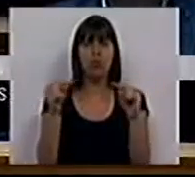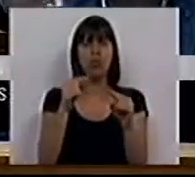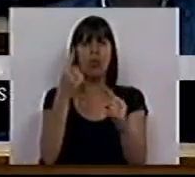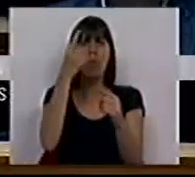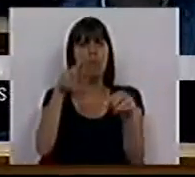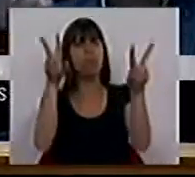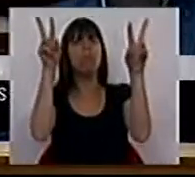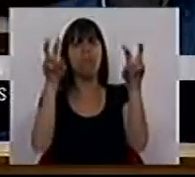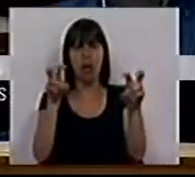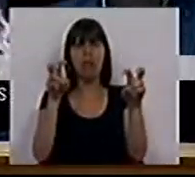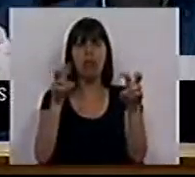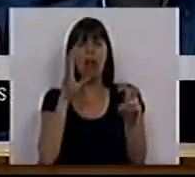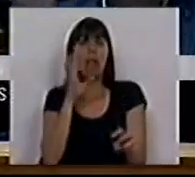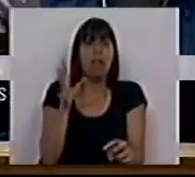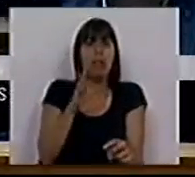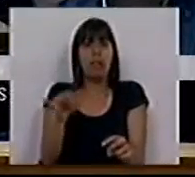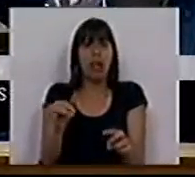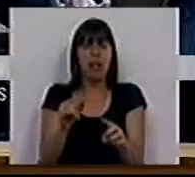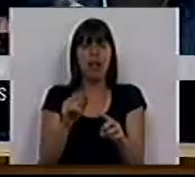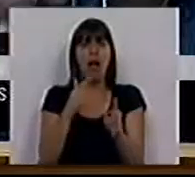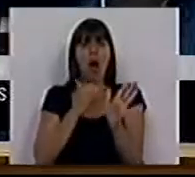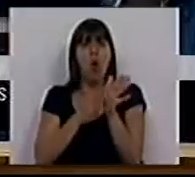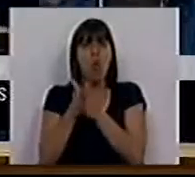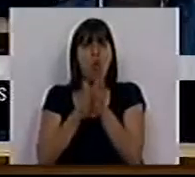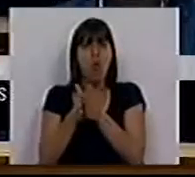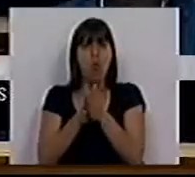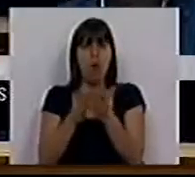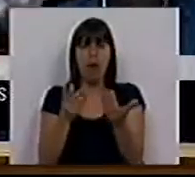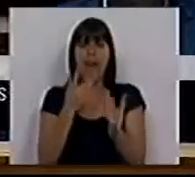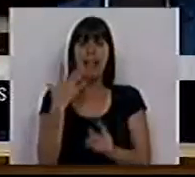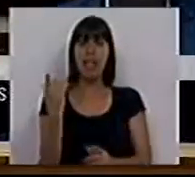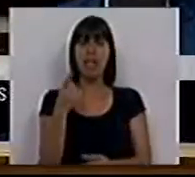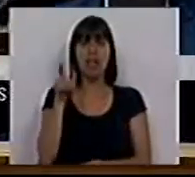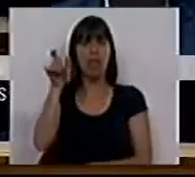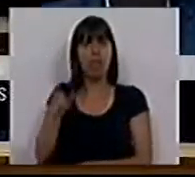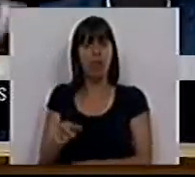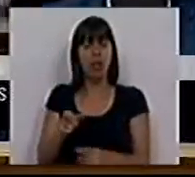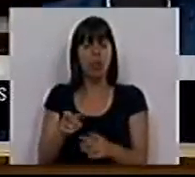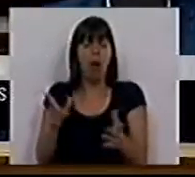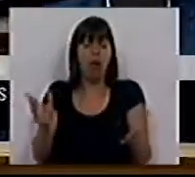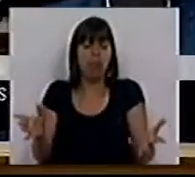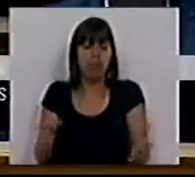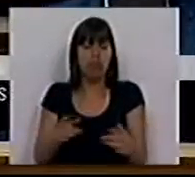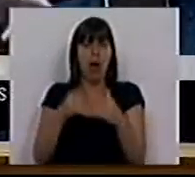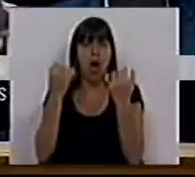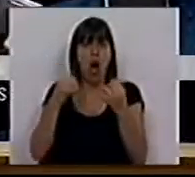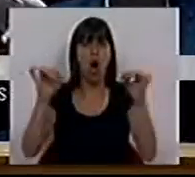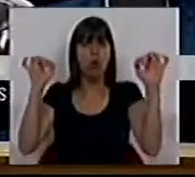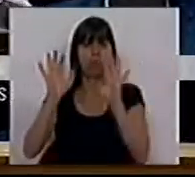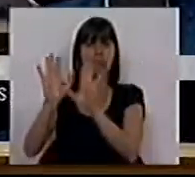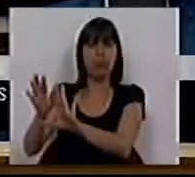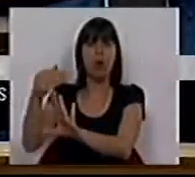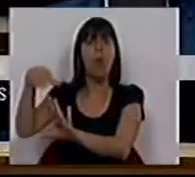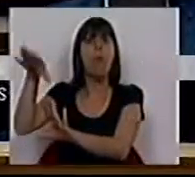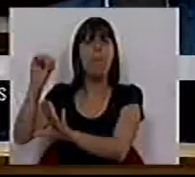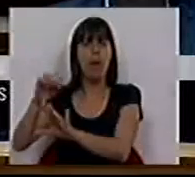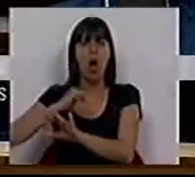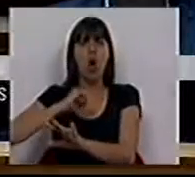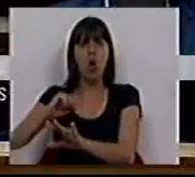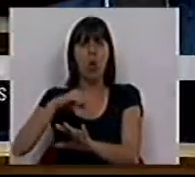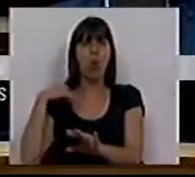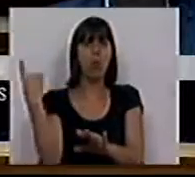uma matéria que foi uma tentativa de aproveitamento individual, subjetivo e autónomo do Partido Socialista